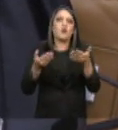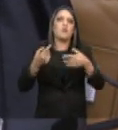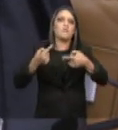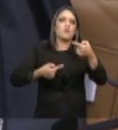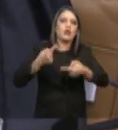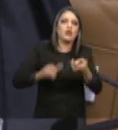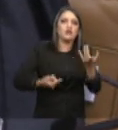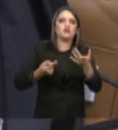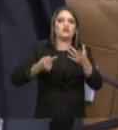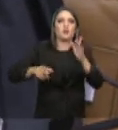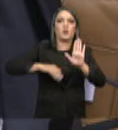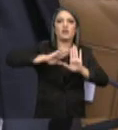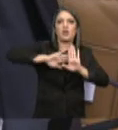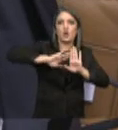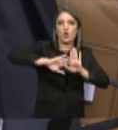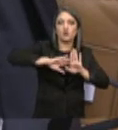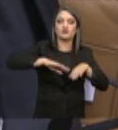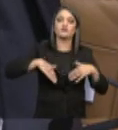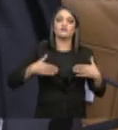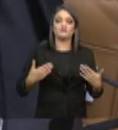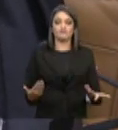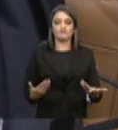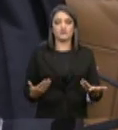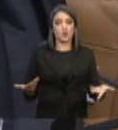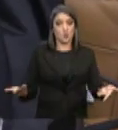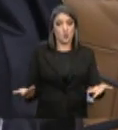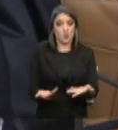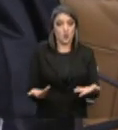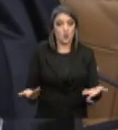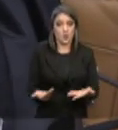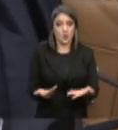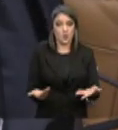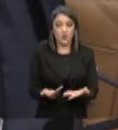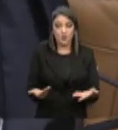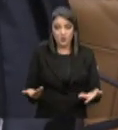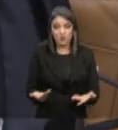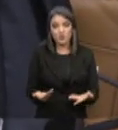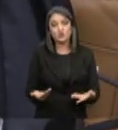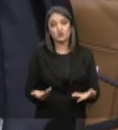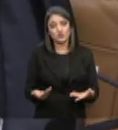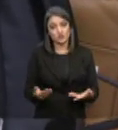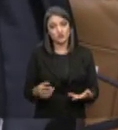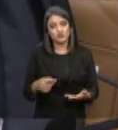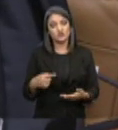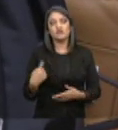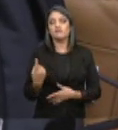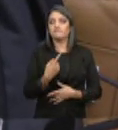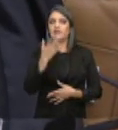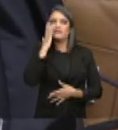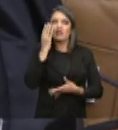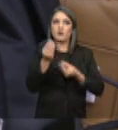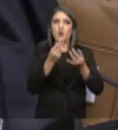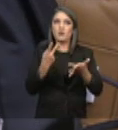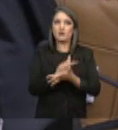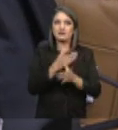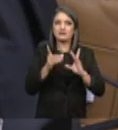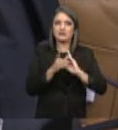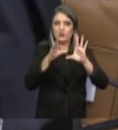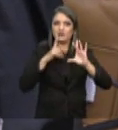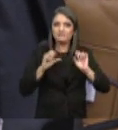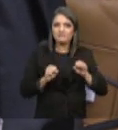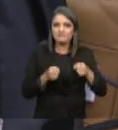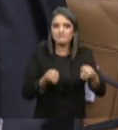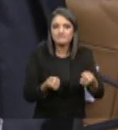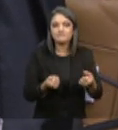ideário o coração do presente sábia a democracia defensiva sabe